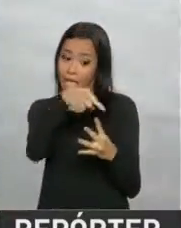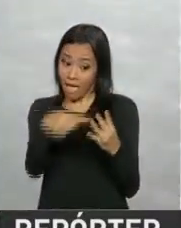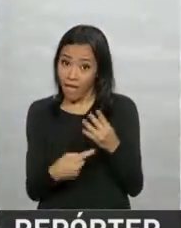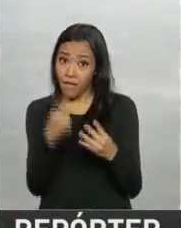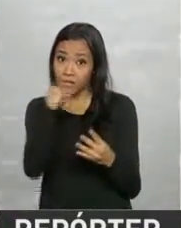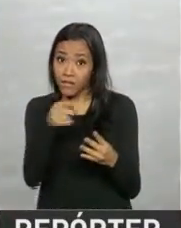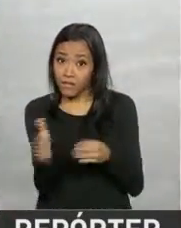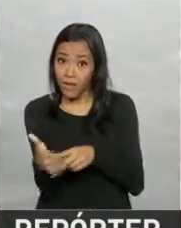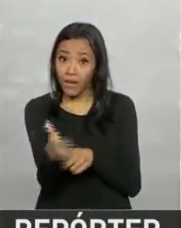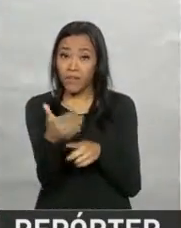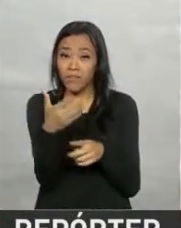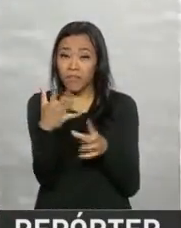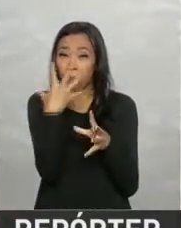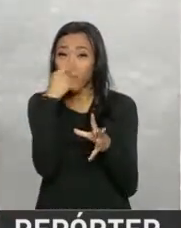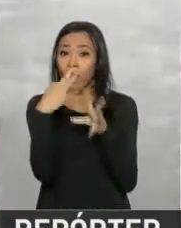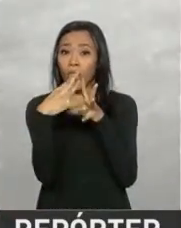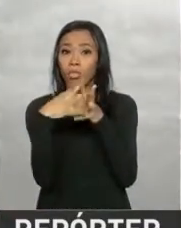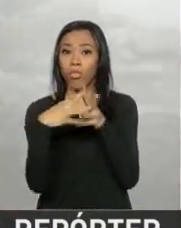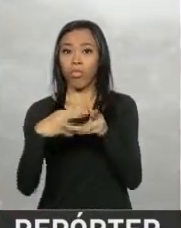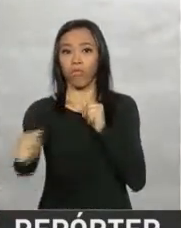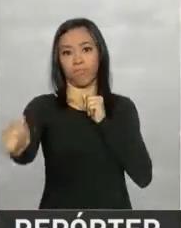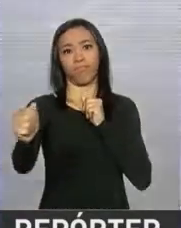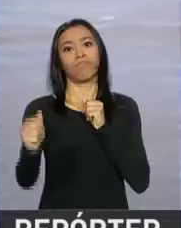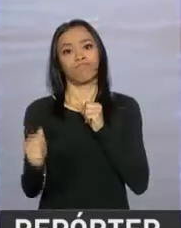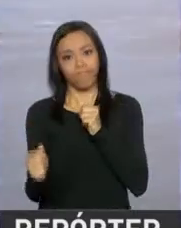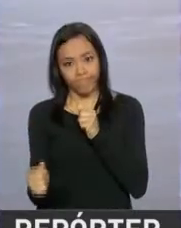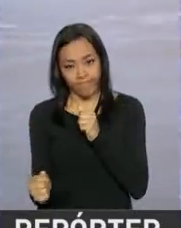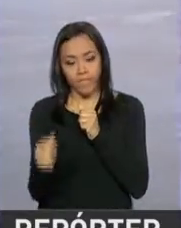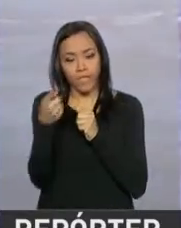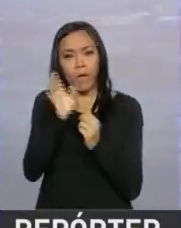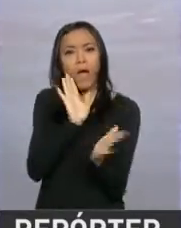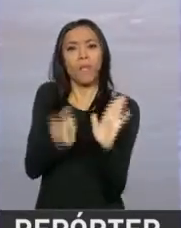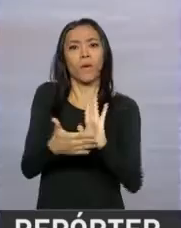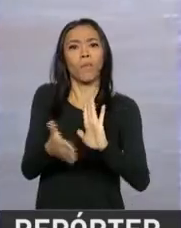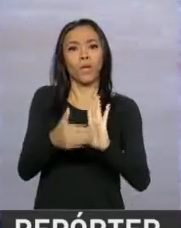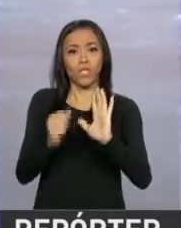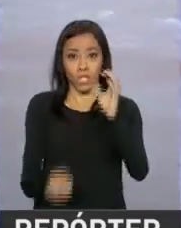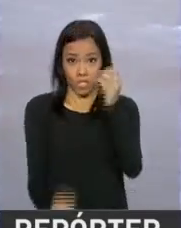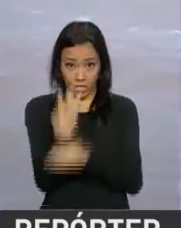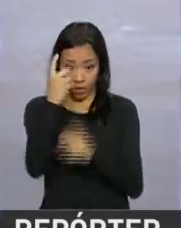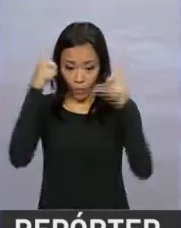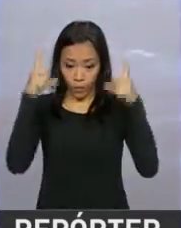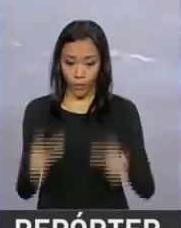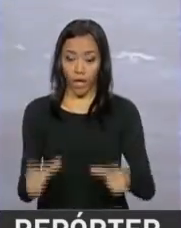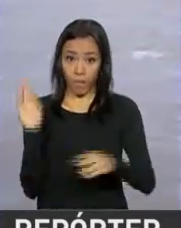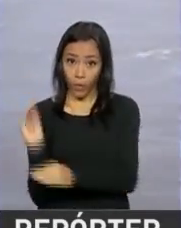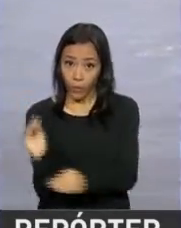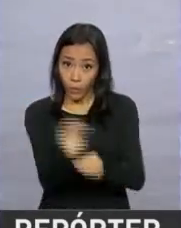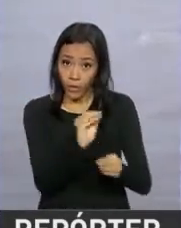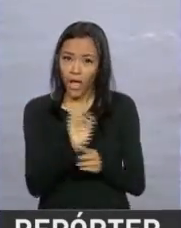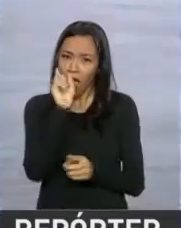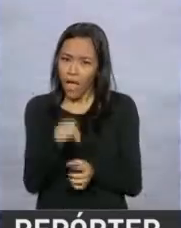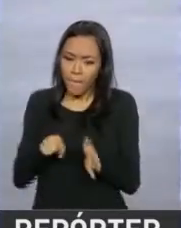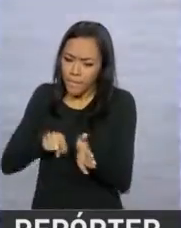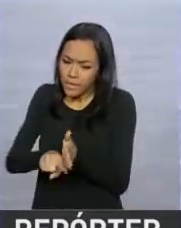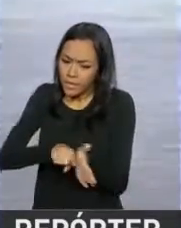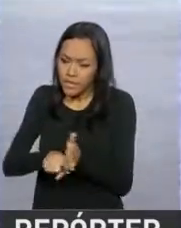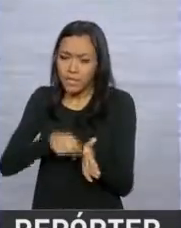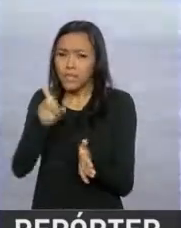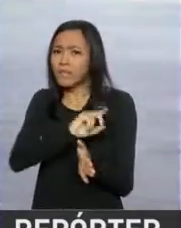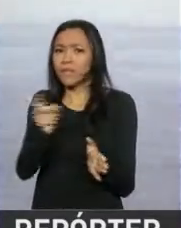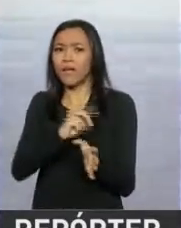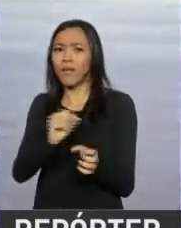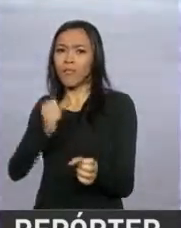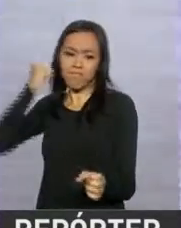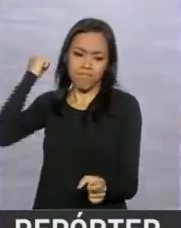consideradas ameaçadas de extinção. A proposta do santuário é estimular a pesquisa sem mortes das